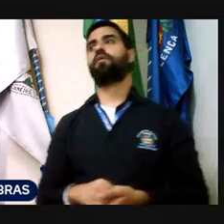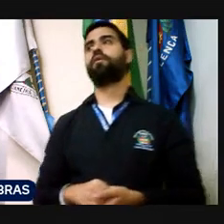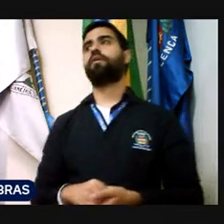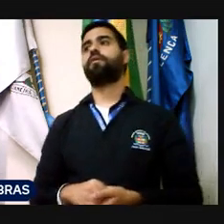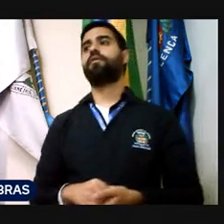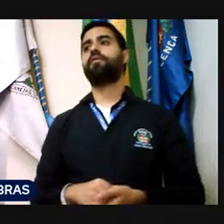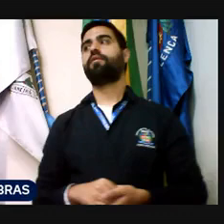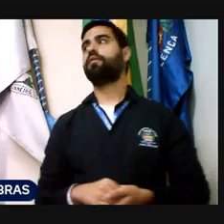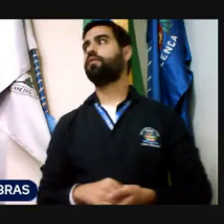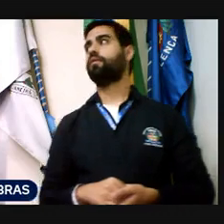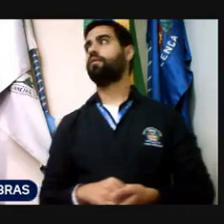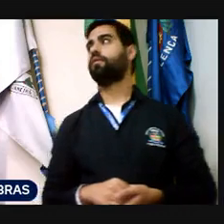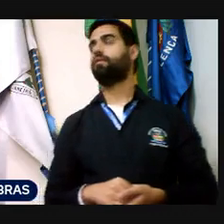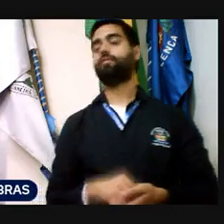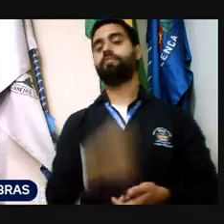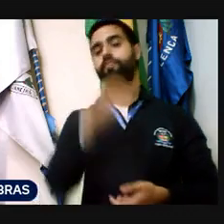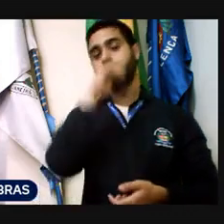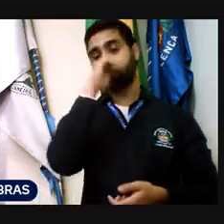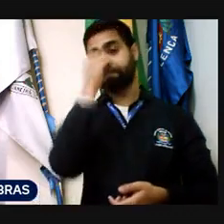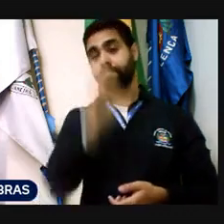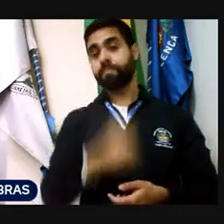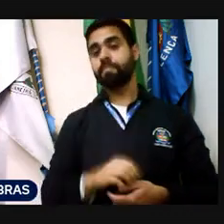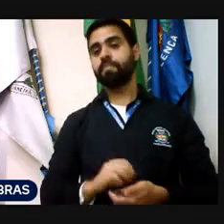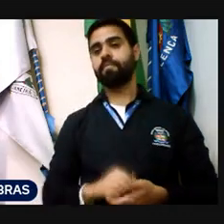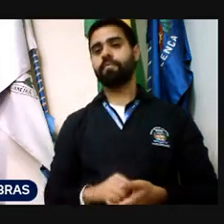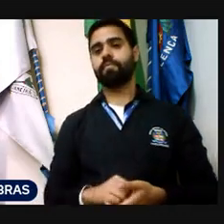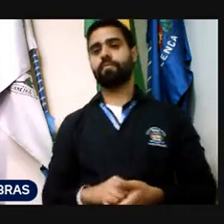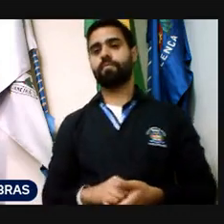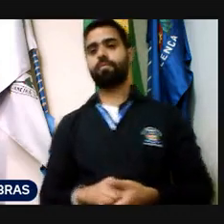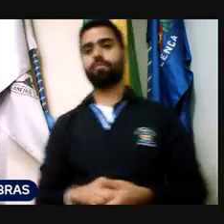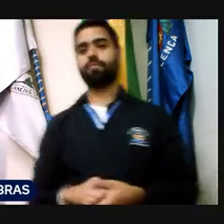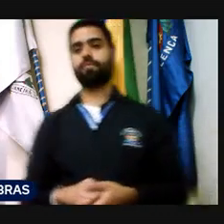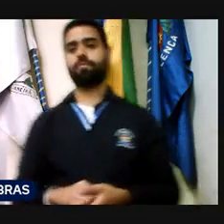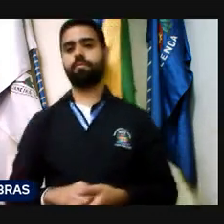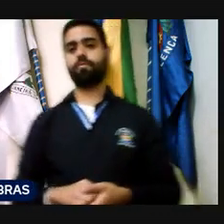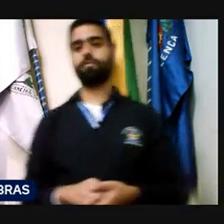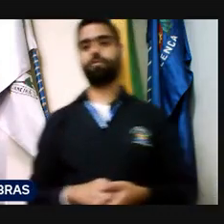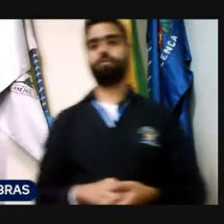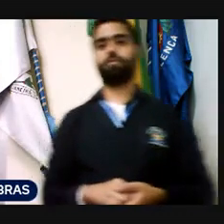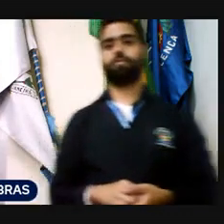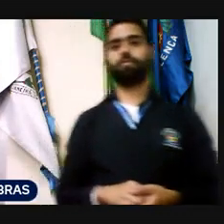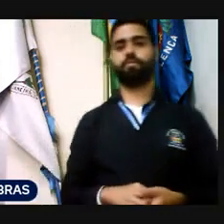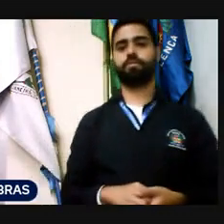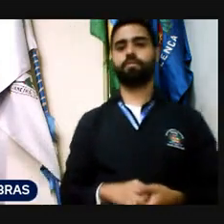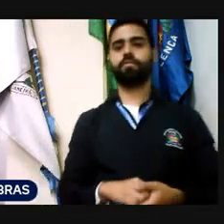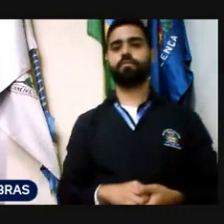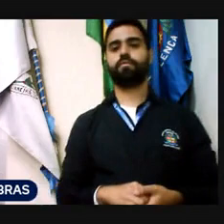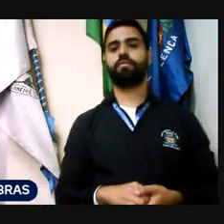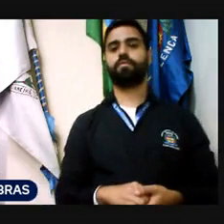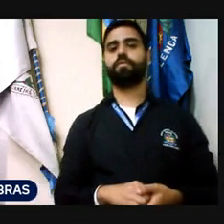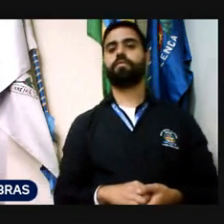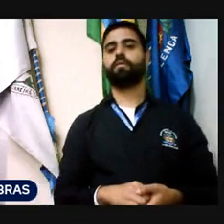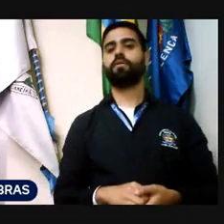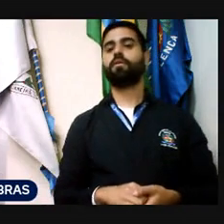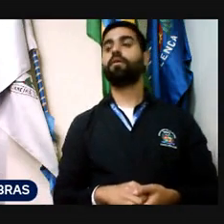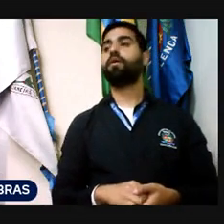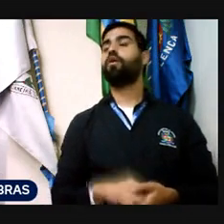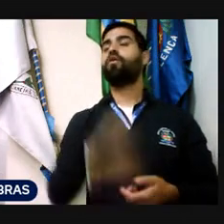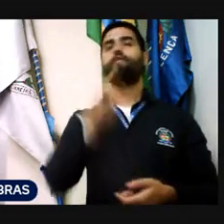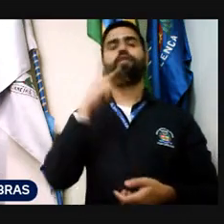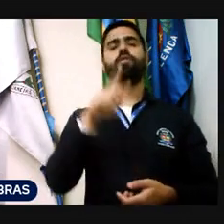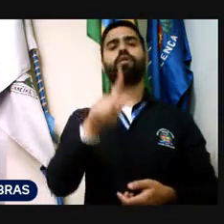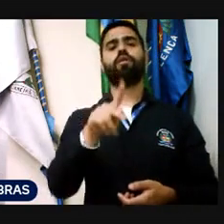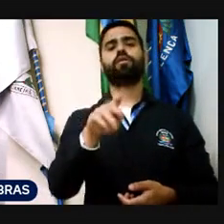número 376, excelentíssimo senhor presidente da Câmara Municipal de Valença, vereador José Reinaldo, o vereador Pedro Graça,